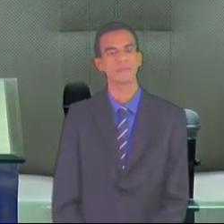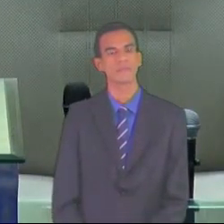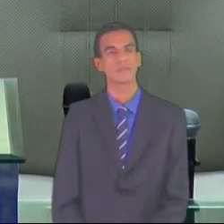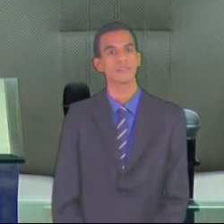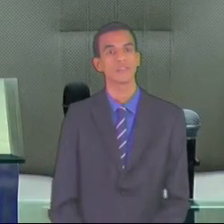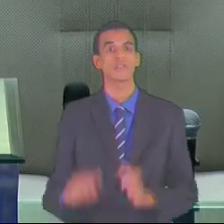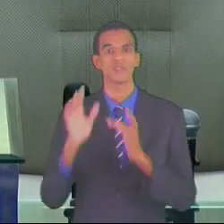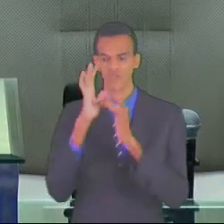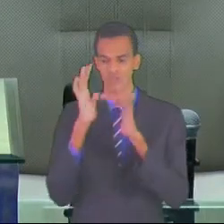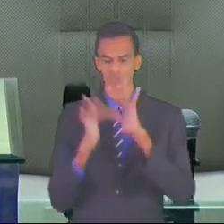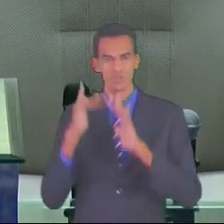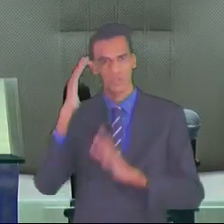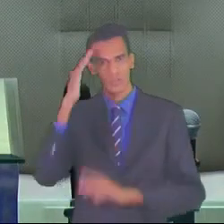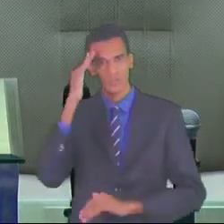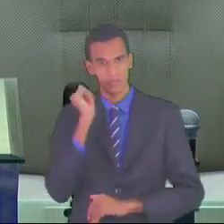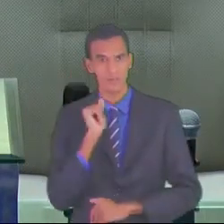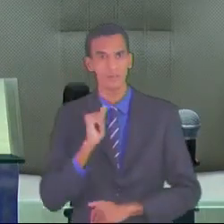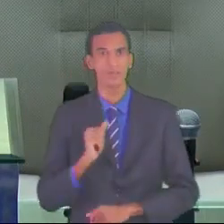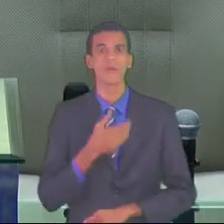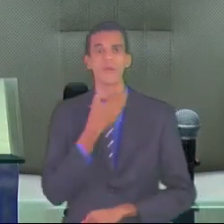Jesus sabe que o homem é limitado,